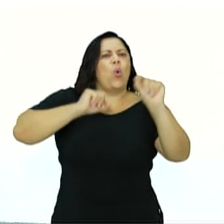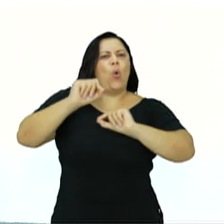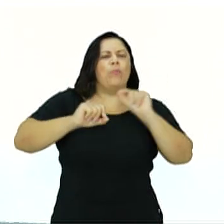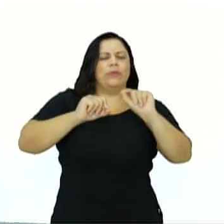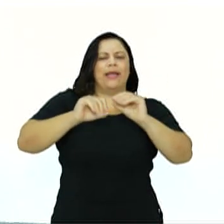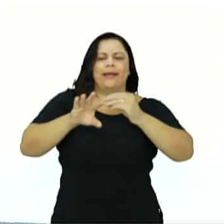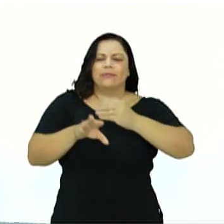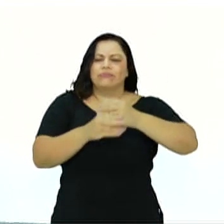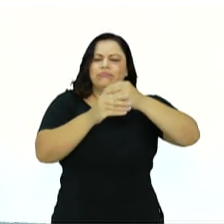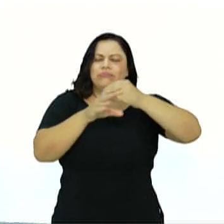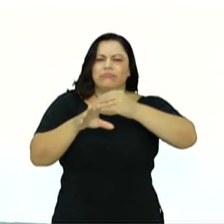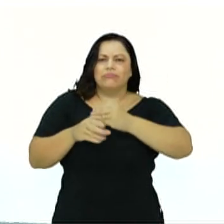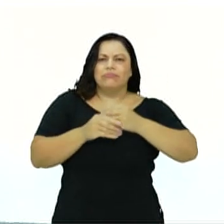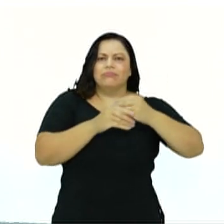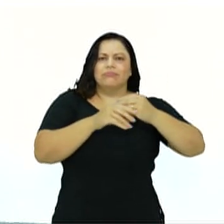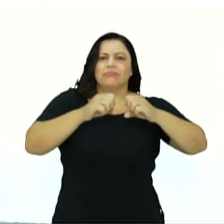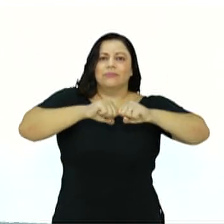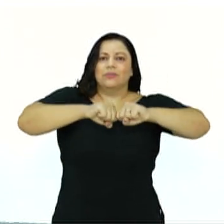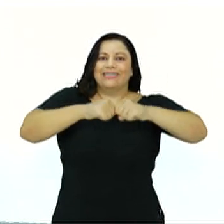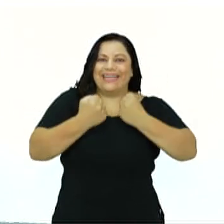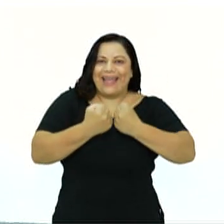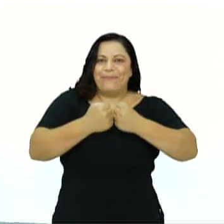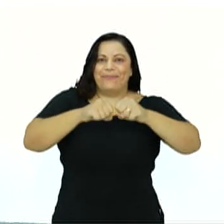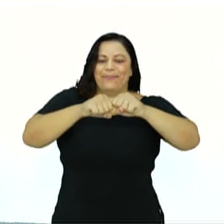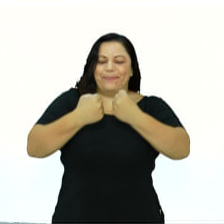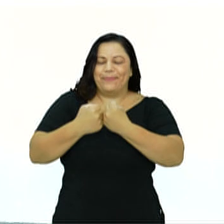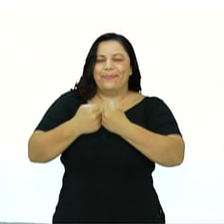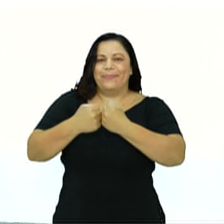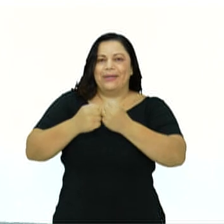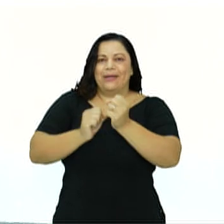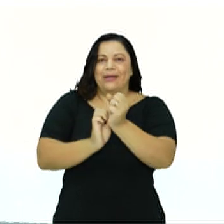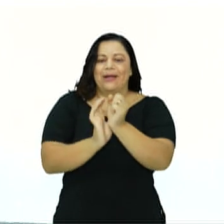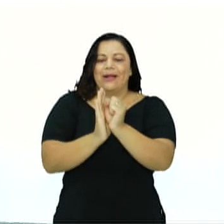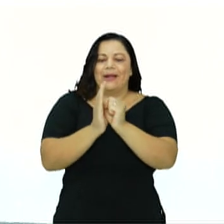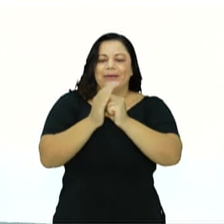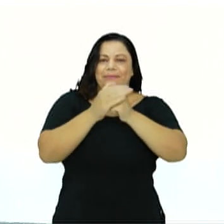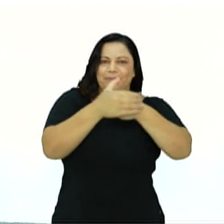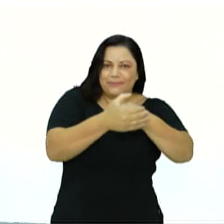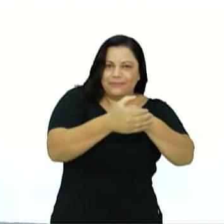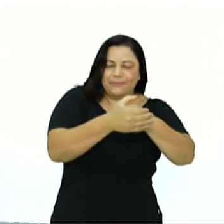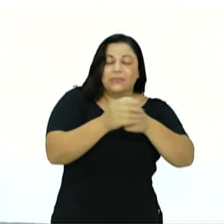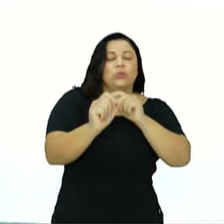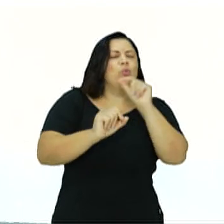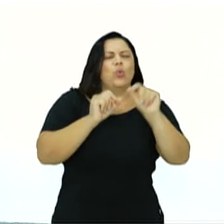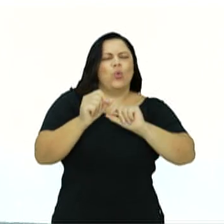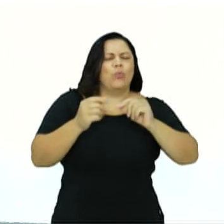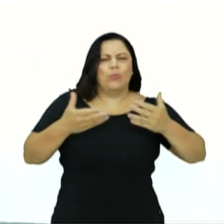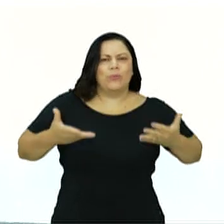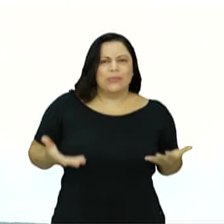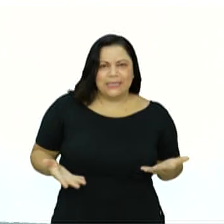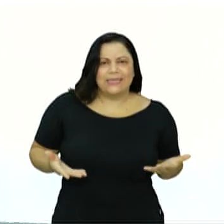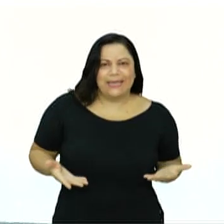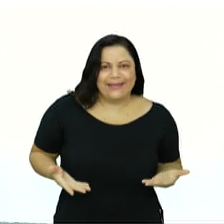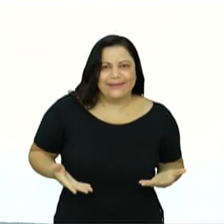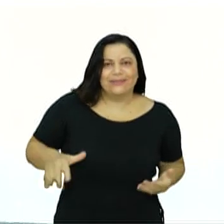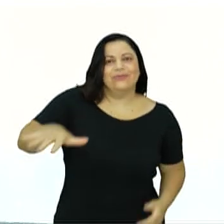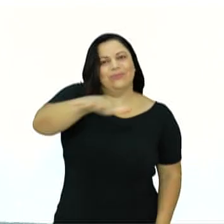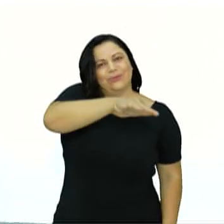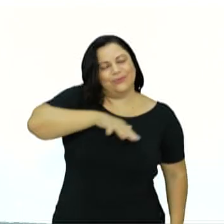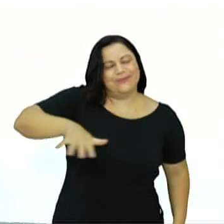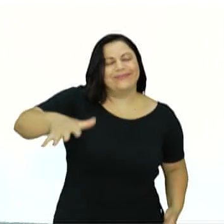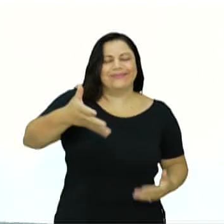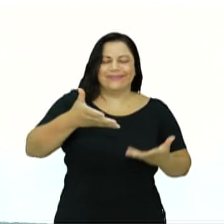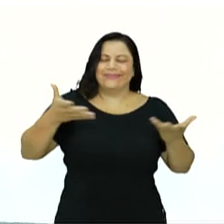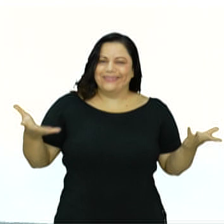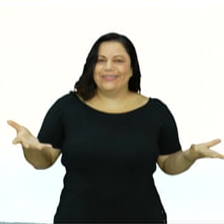de reconstituição de fraturas, em caso de fraturas, de quebra de osso, como que funciona esse processo ali de um modo geral, de um modo